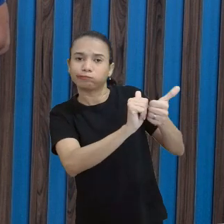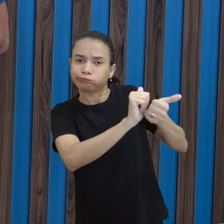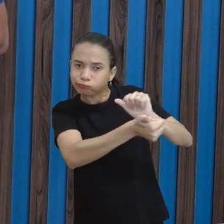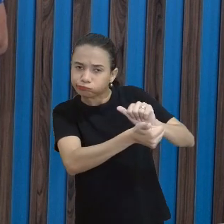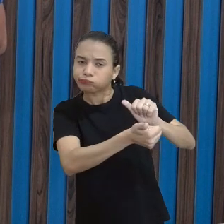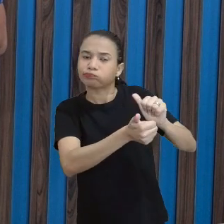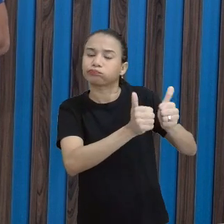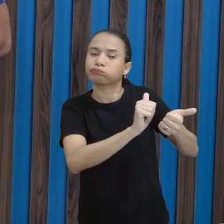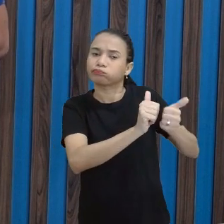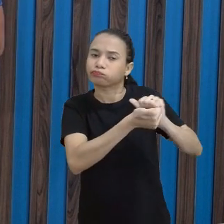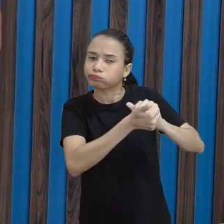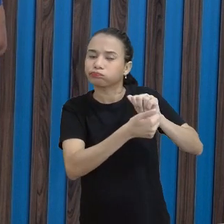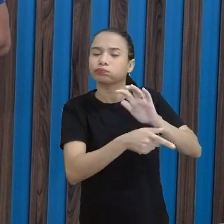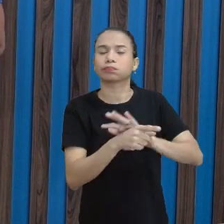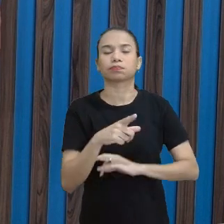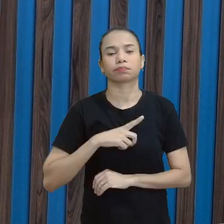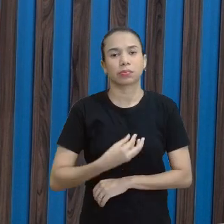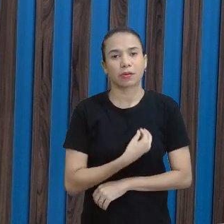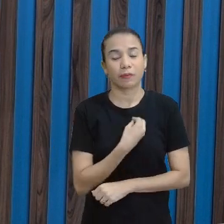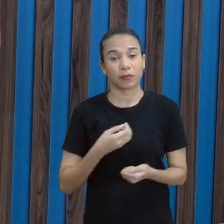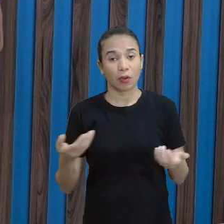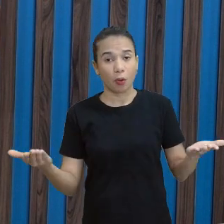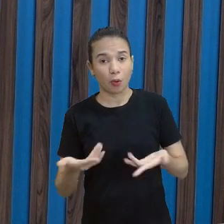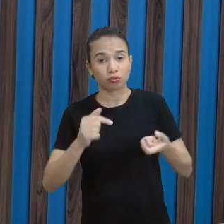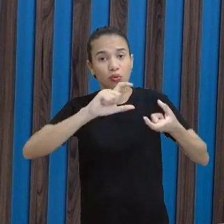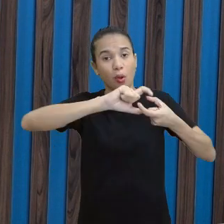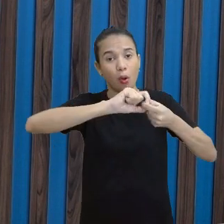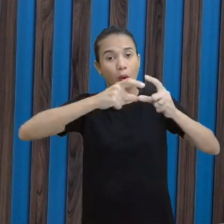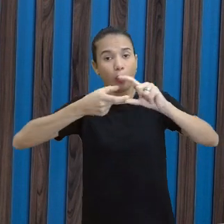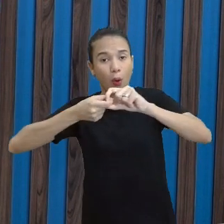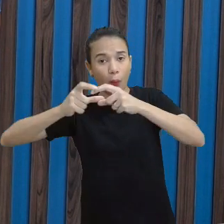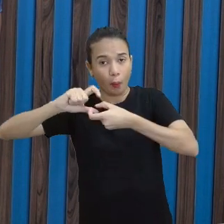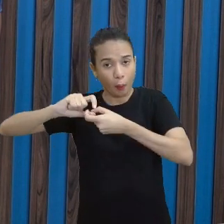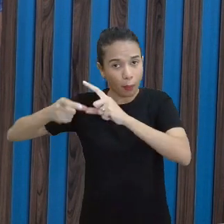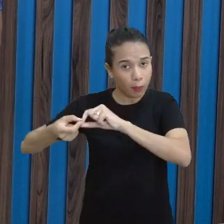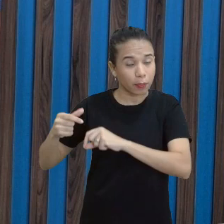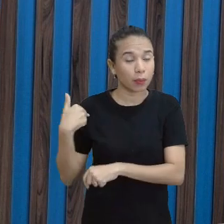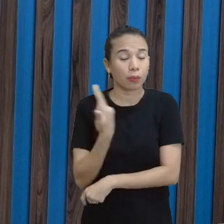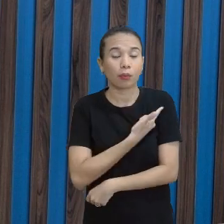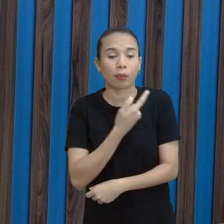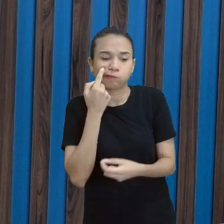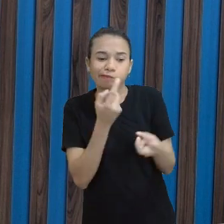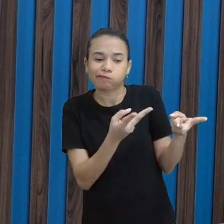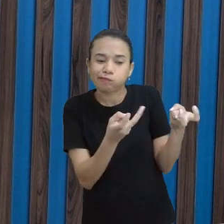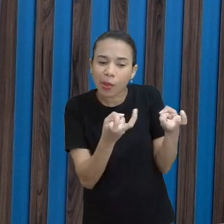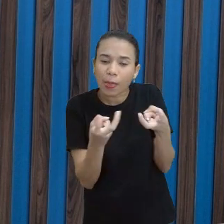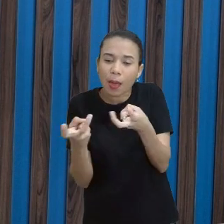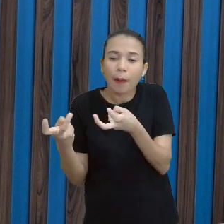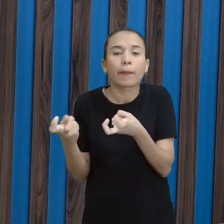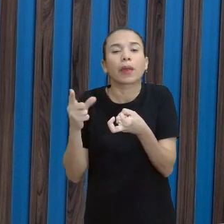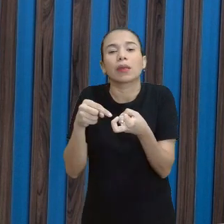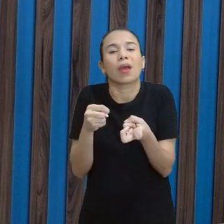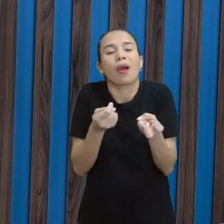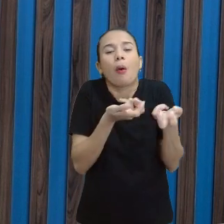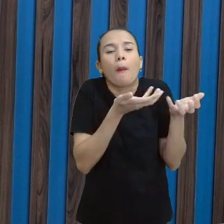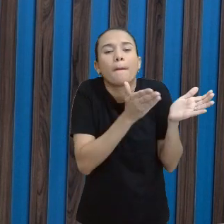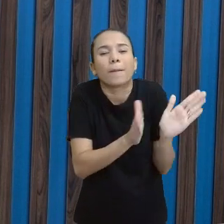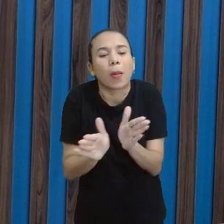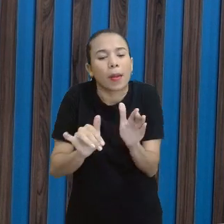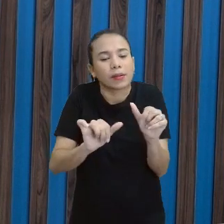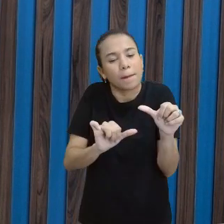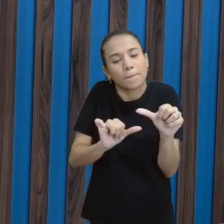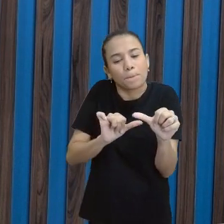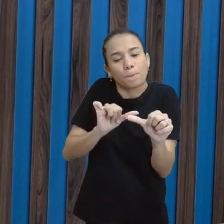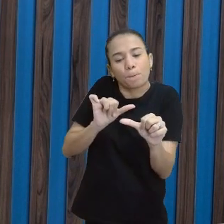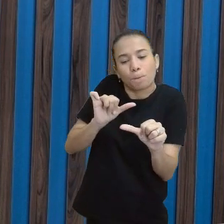né, os convencionais, a gente percebe que vai passando por um processo de mudança,